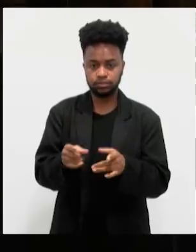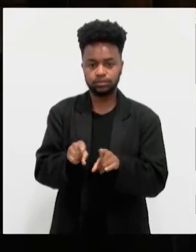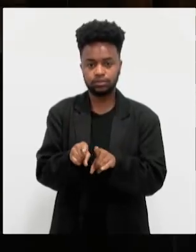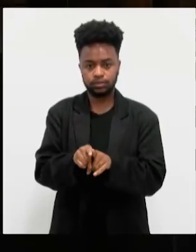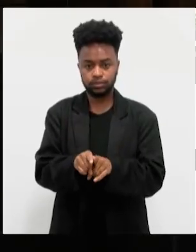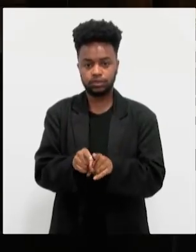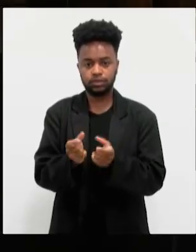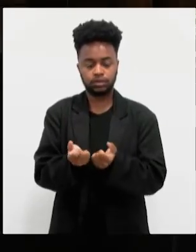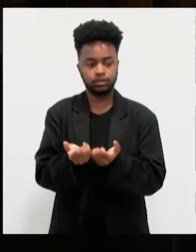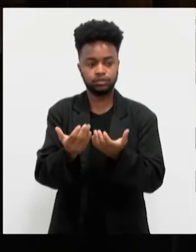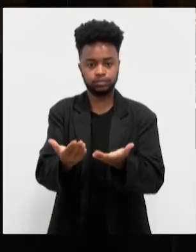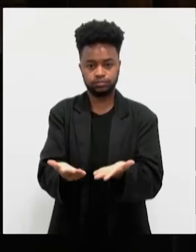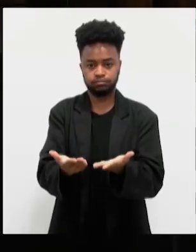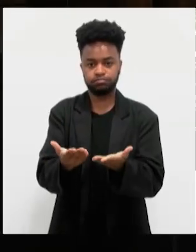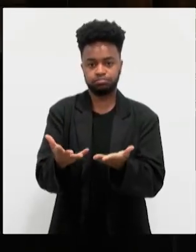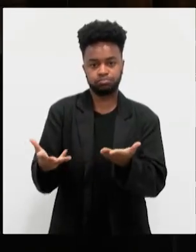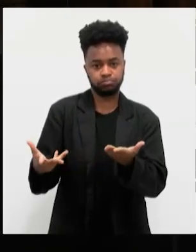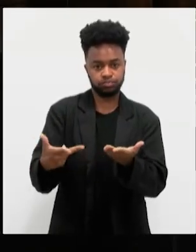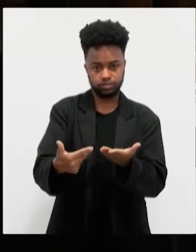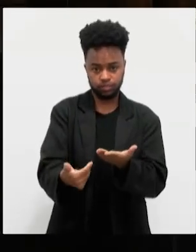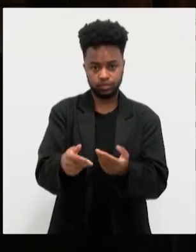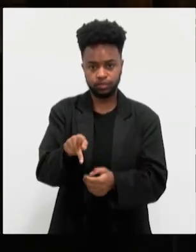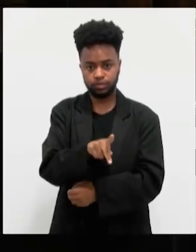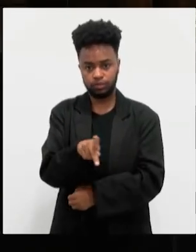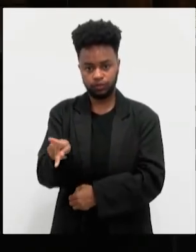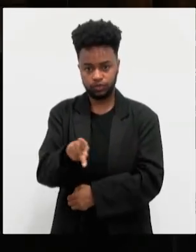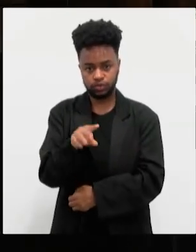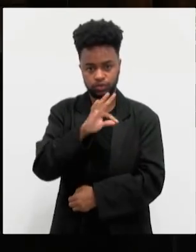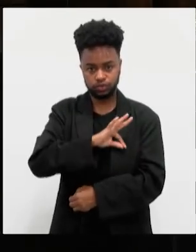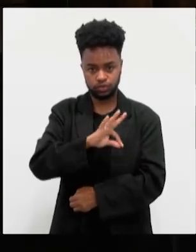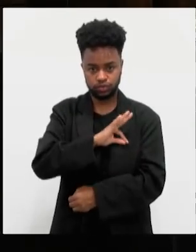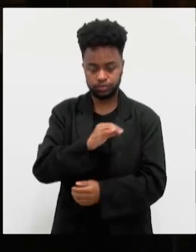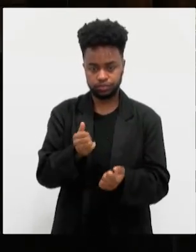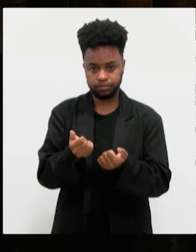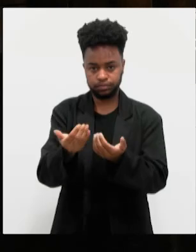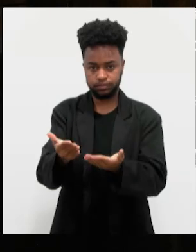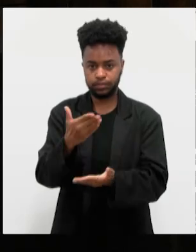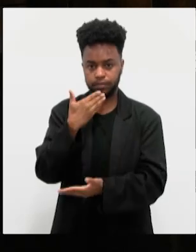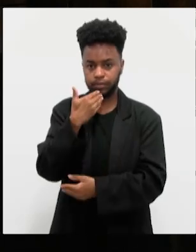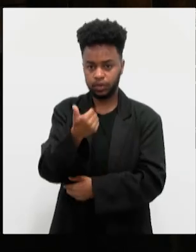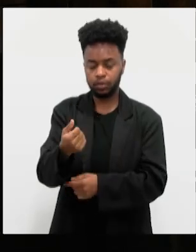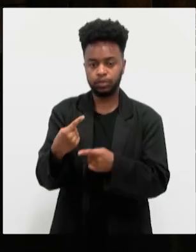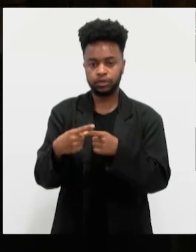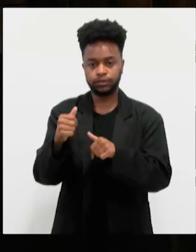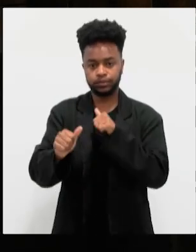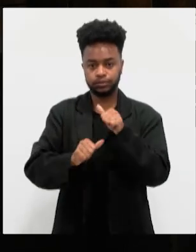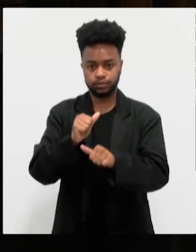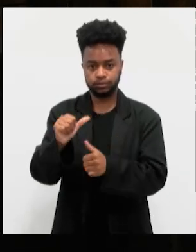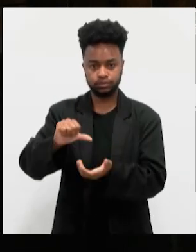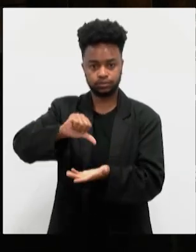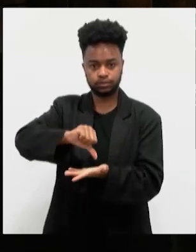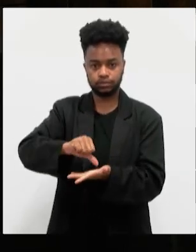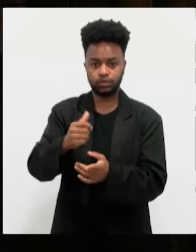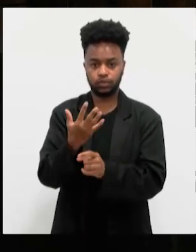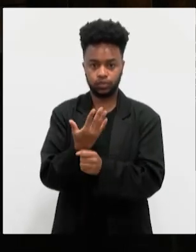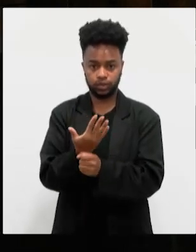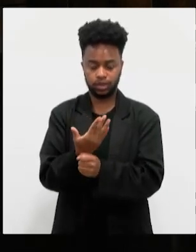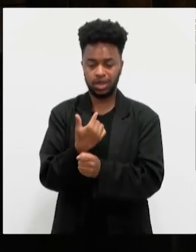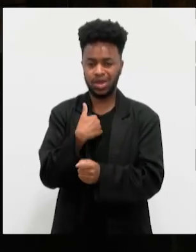qualificar melhor o magistério, remunerá-lo como campus da UERJ. Eu fui um dos